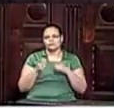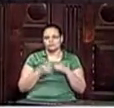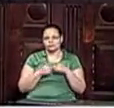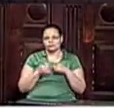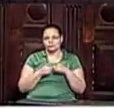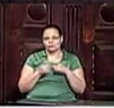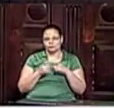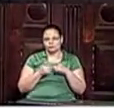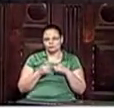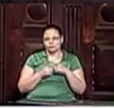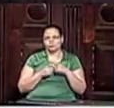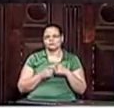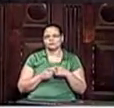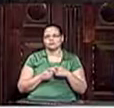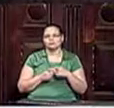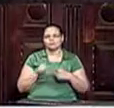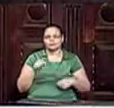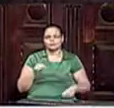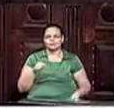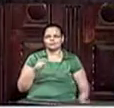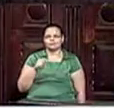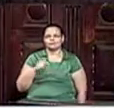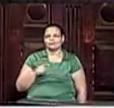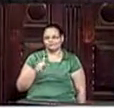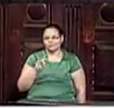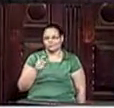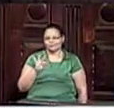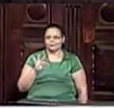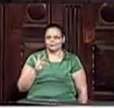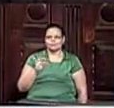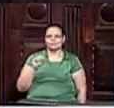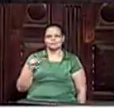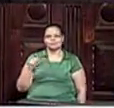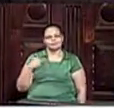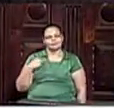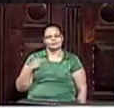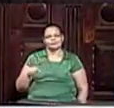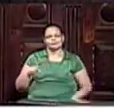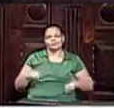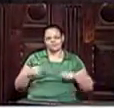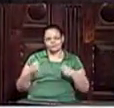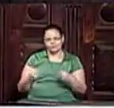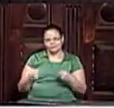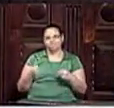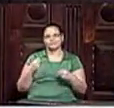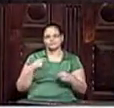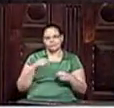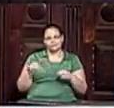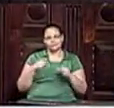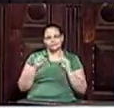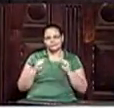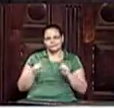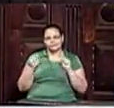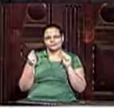Kit Crawford, que está muito empenhada para que possamos juntos